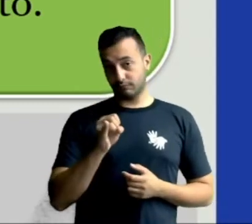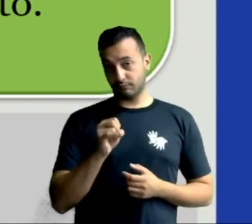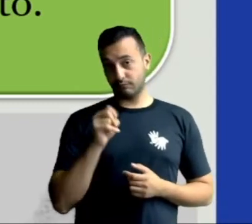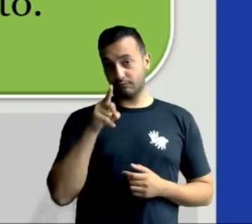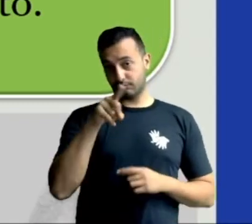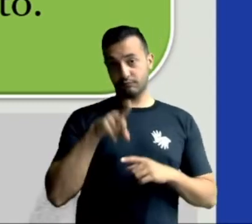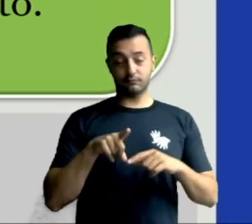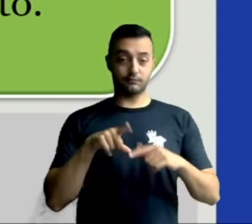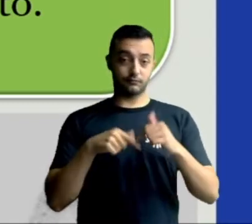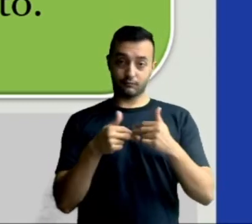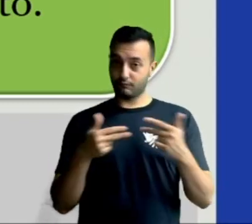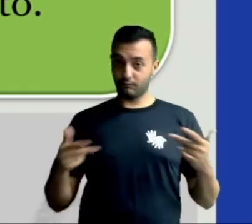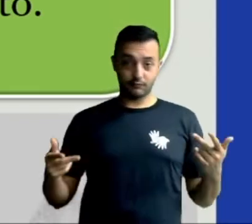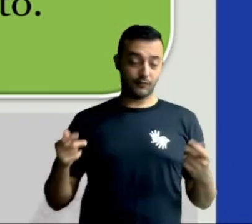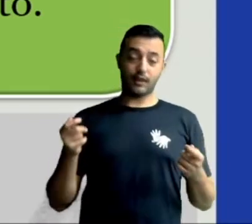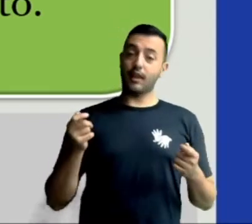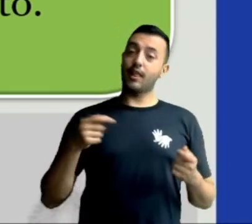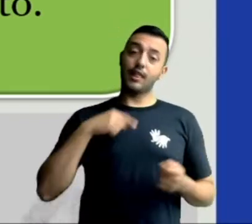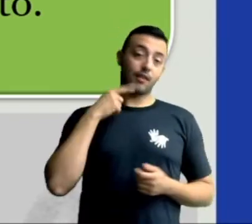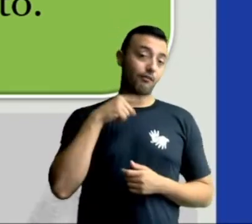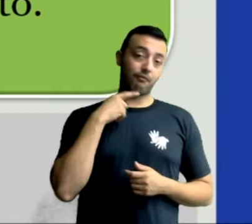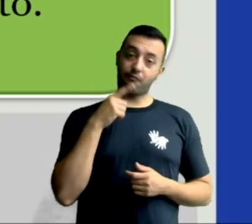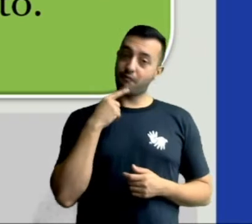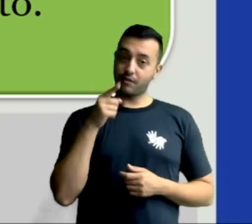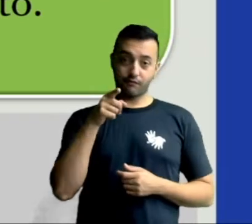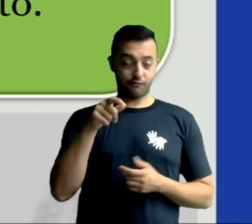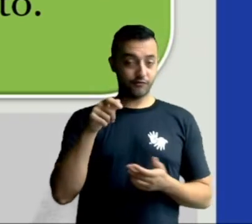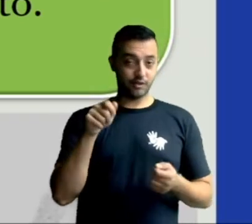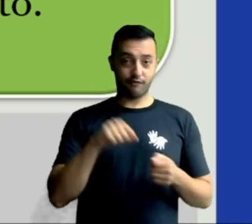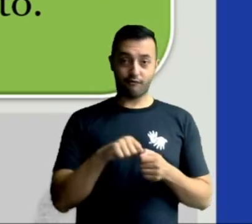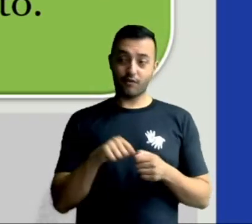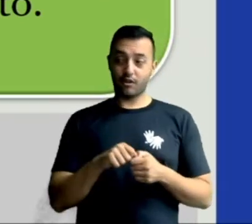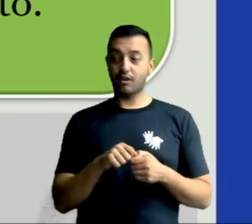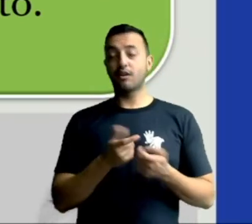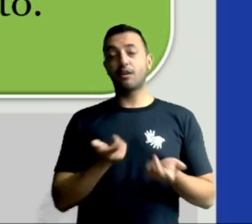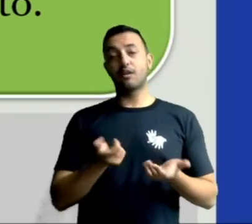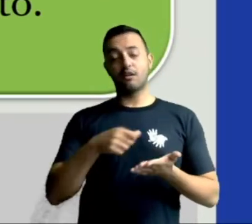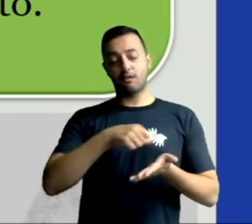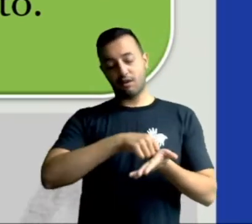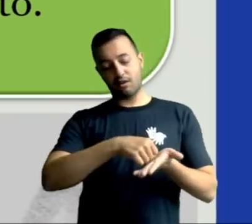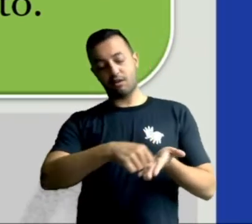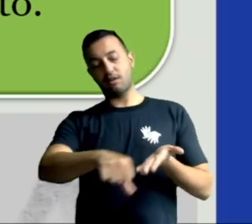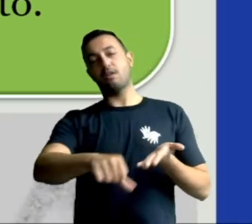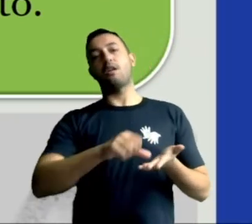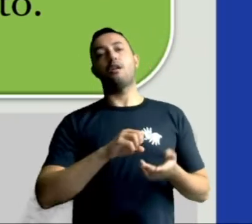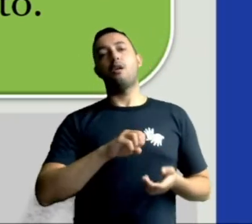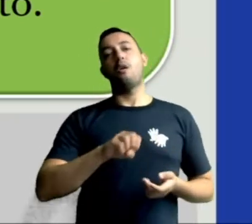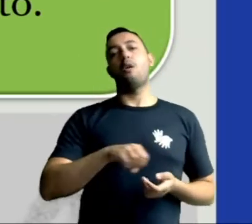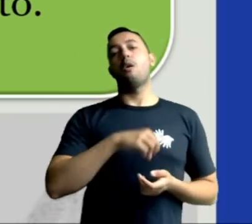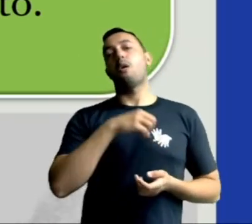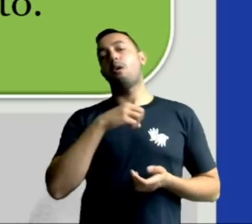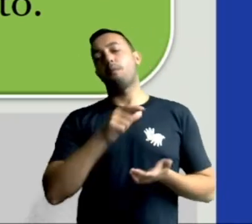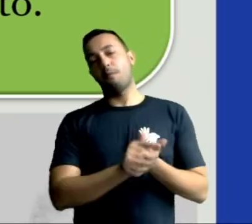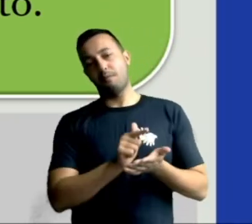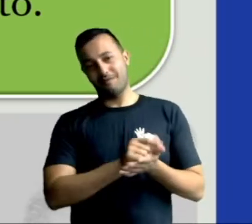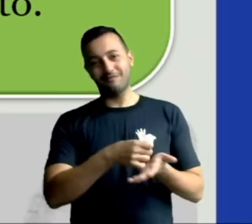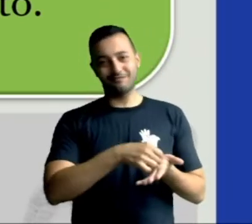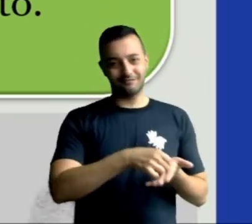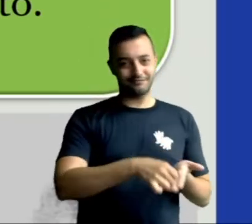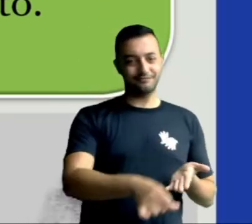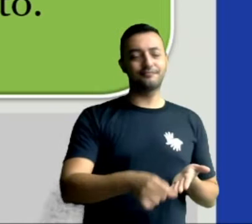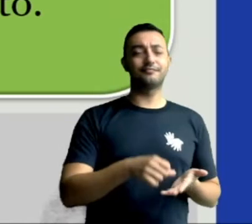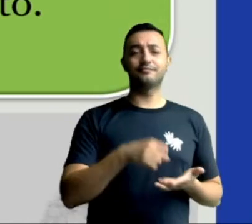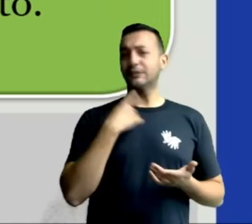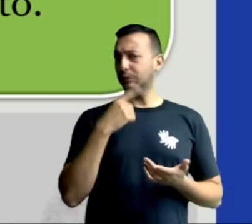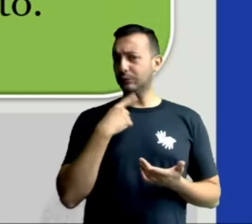teu material não permite que tu faça, por exemplo, passe esse marca-texto no papel, se for o caso de algo